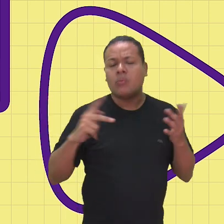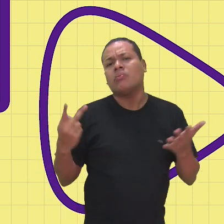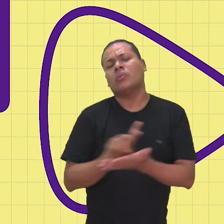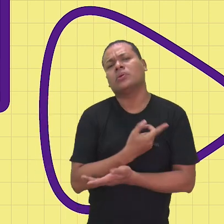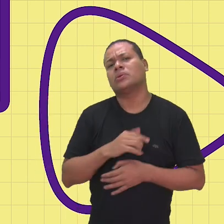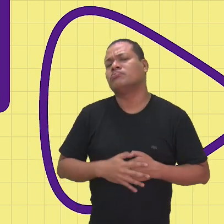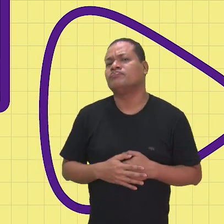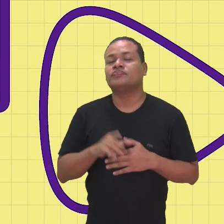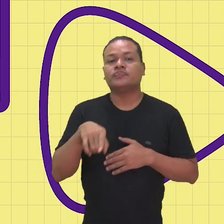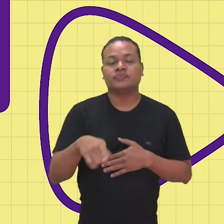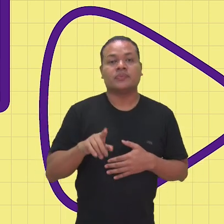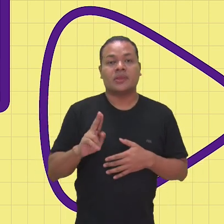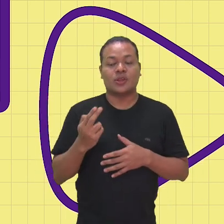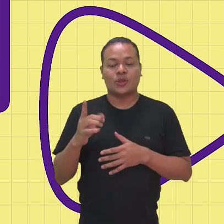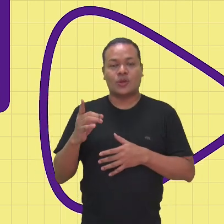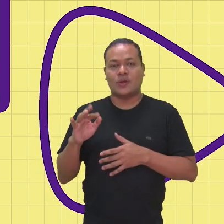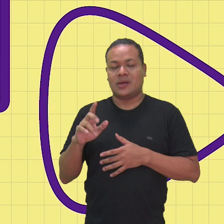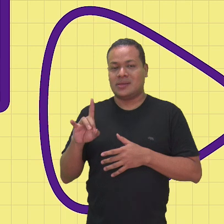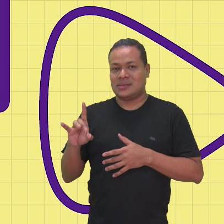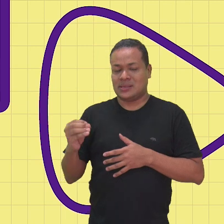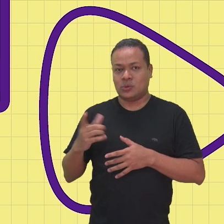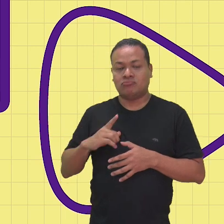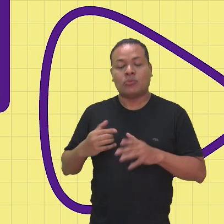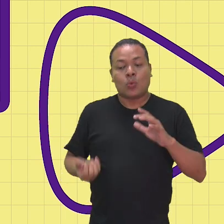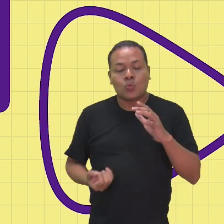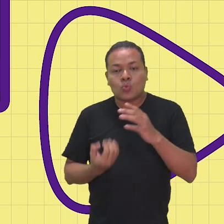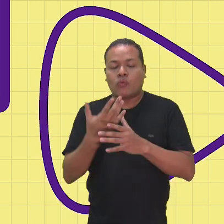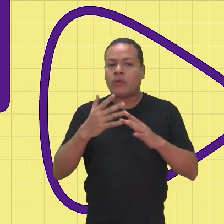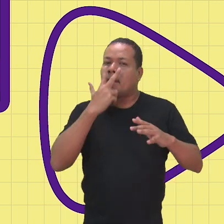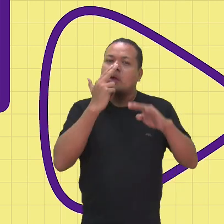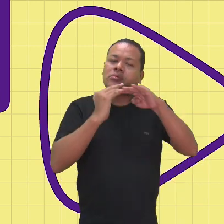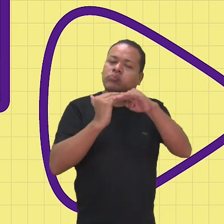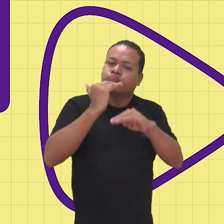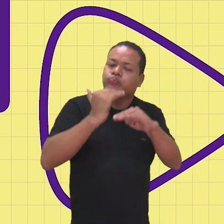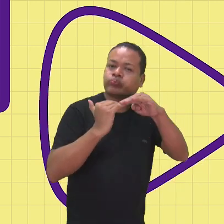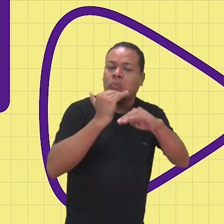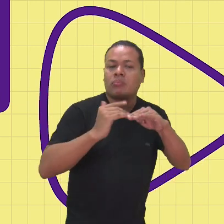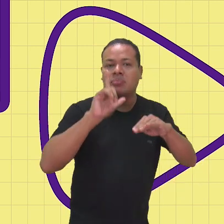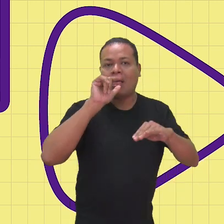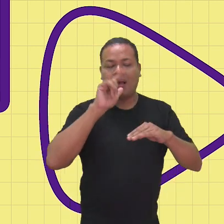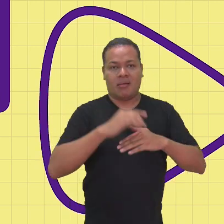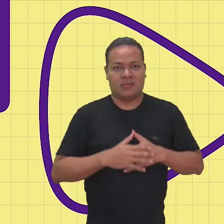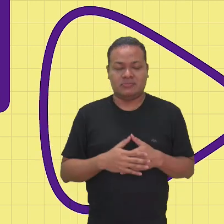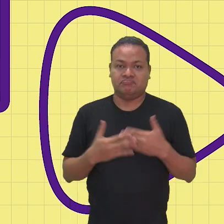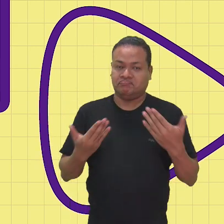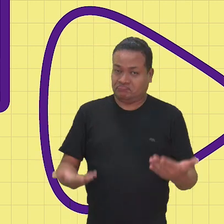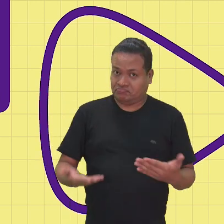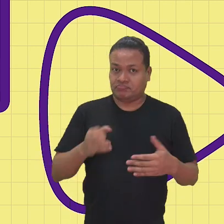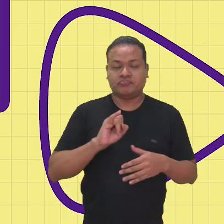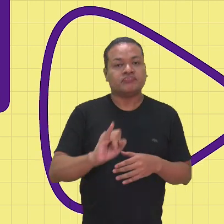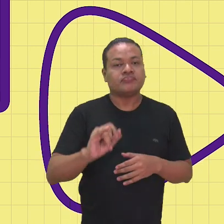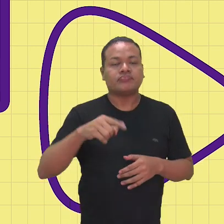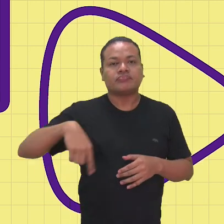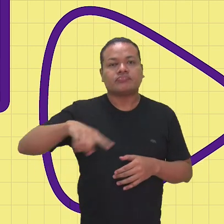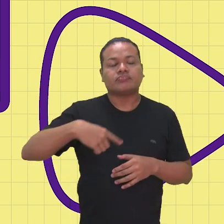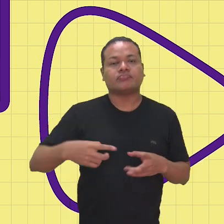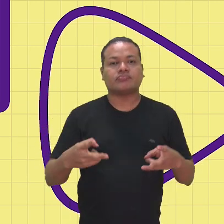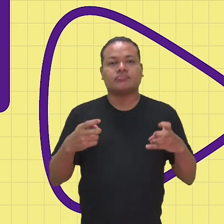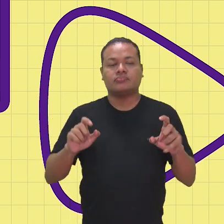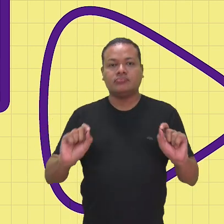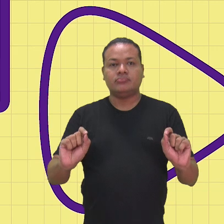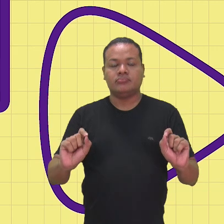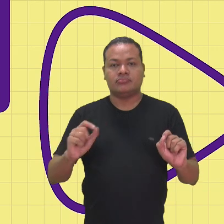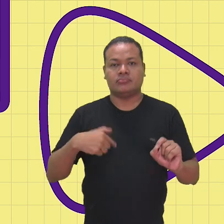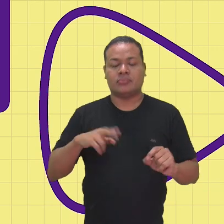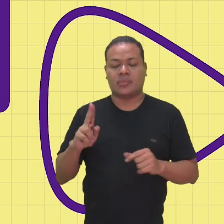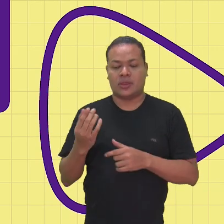Esse hidróxido de alumínio ele vai estabelecer um novo equilíbrio ali com a água, tá? Então, normalmente, se a gente pega esse hidróxido de